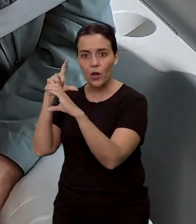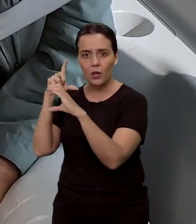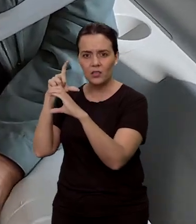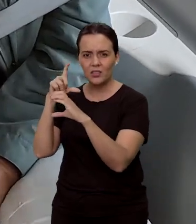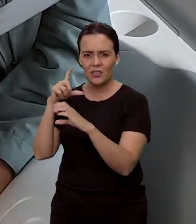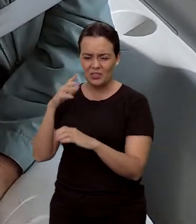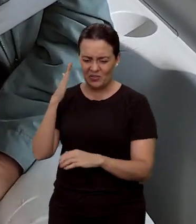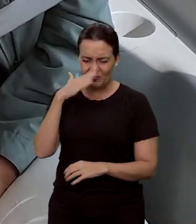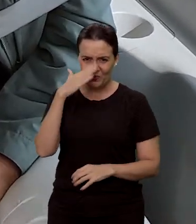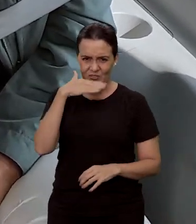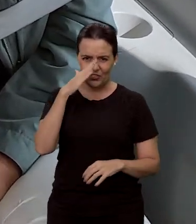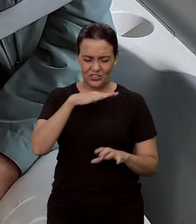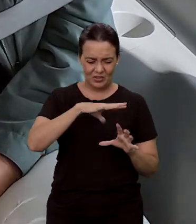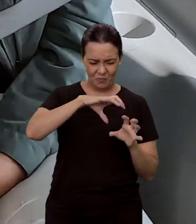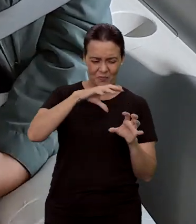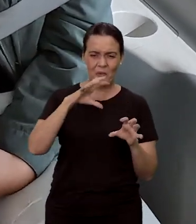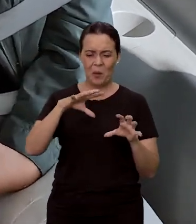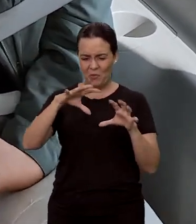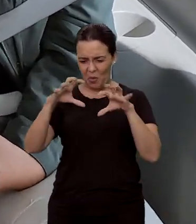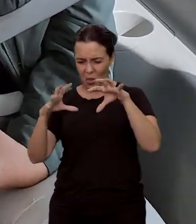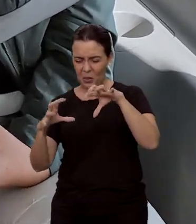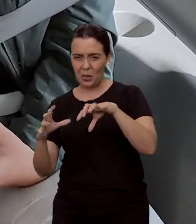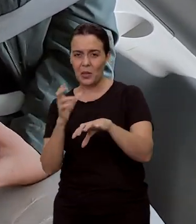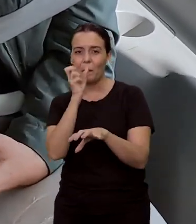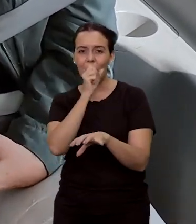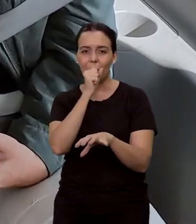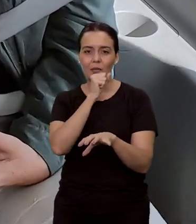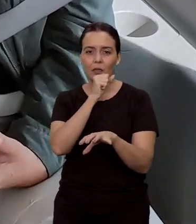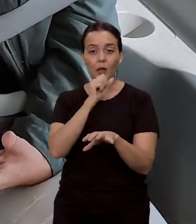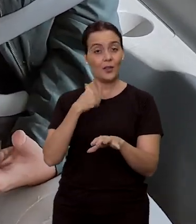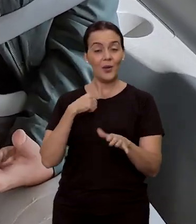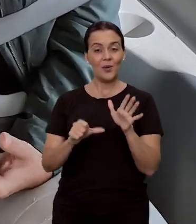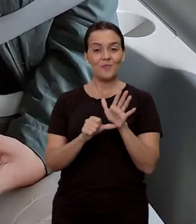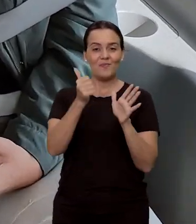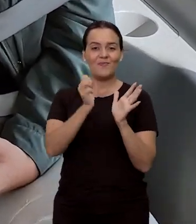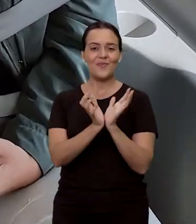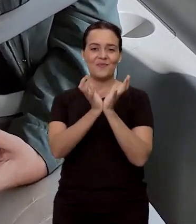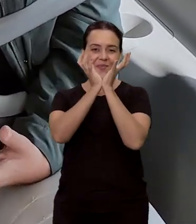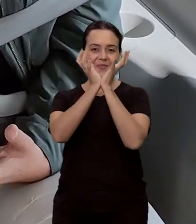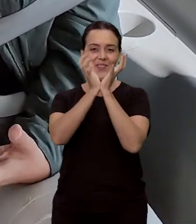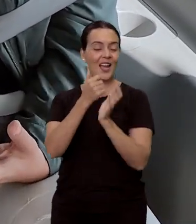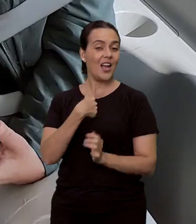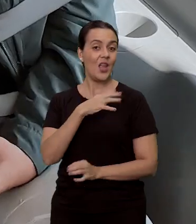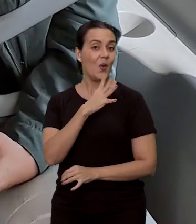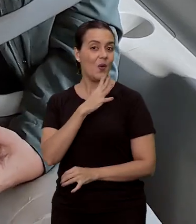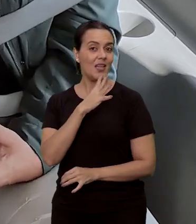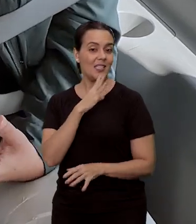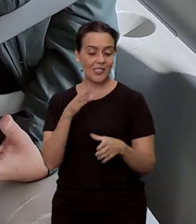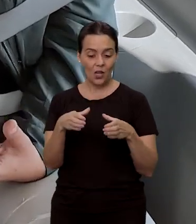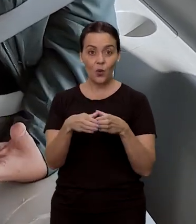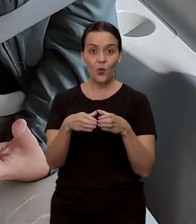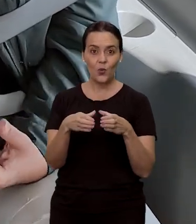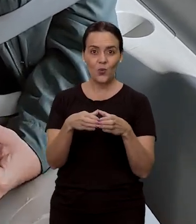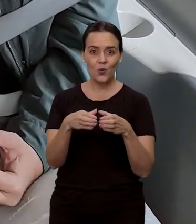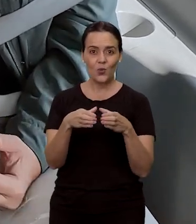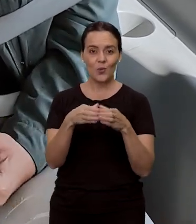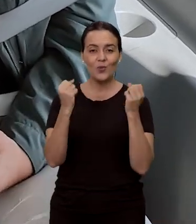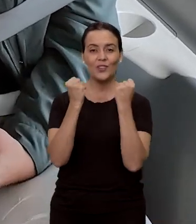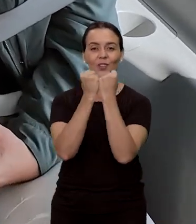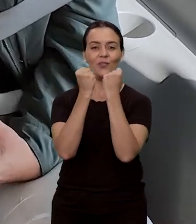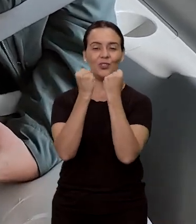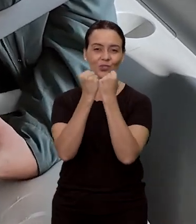e eu acabei ganhando o primeiro prêmio. E nessas eu conheci um grupo de